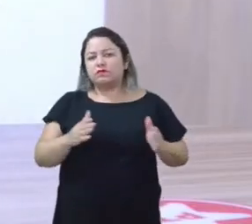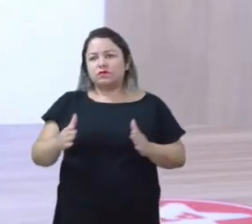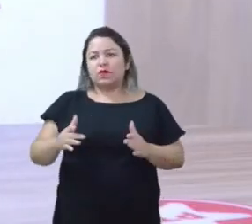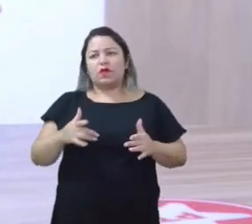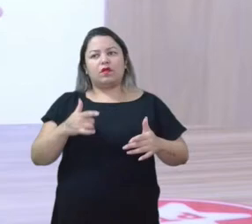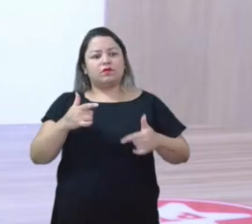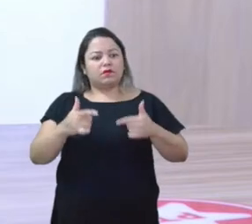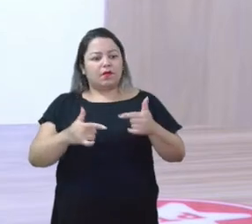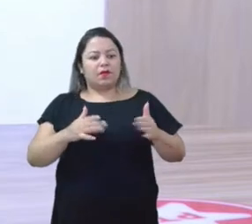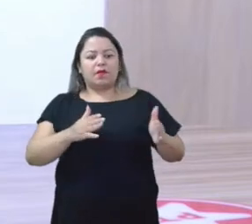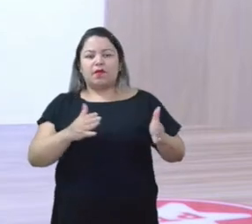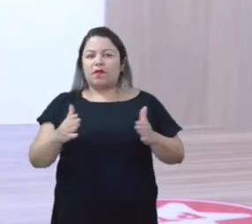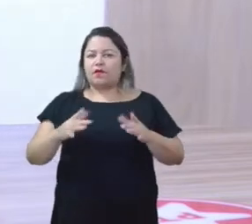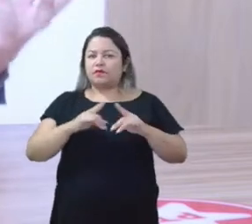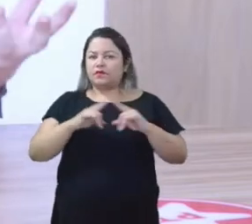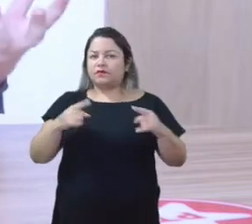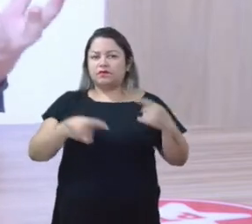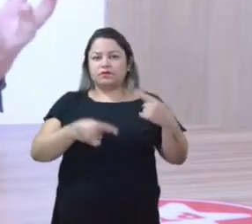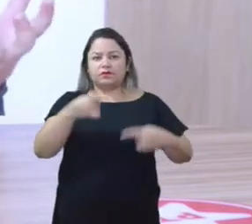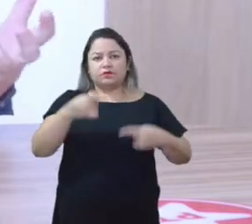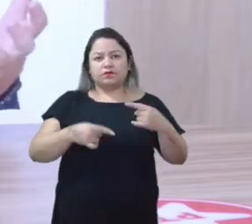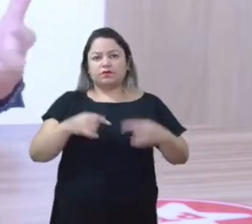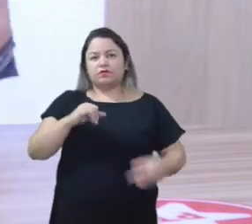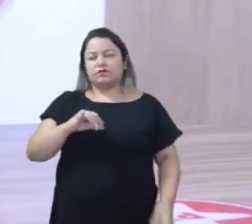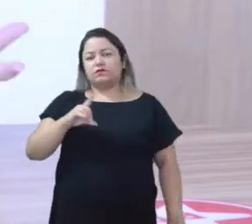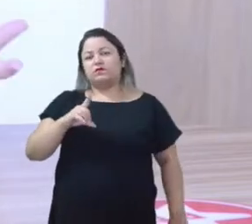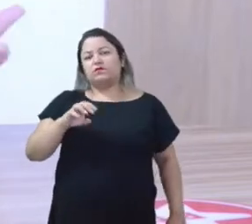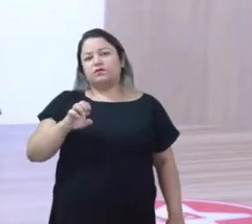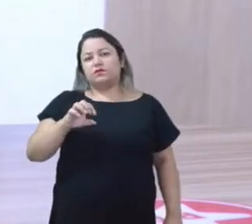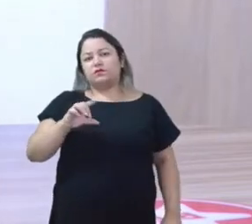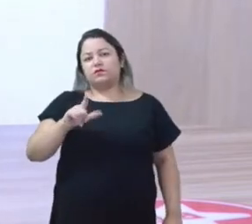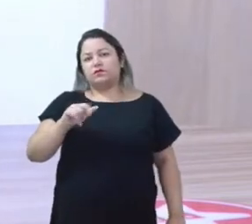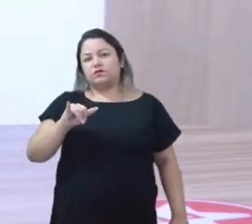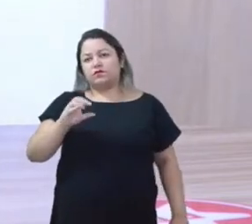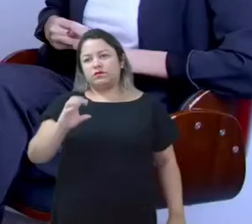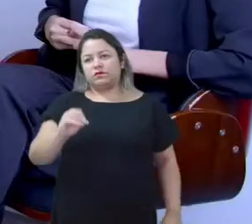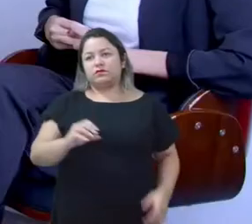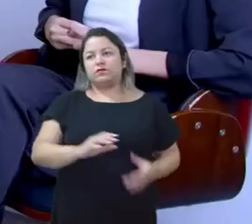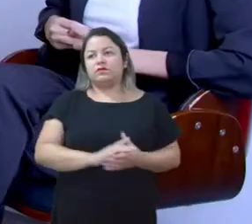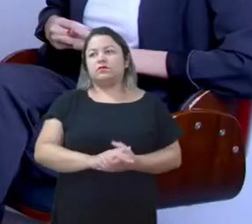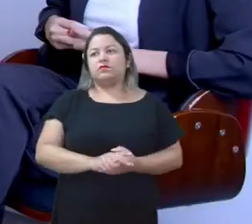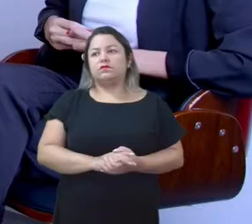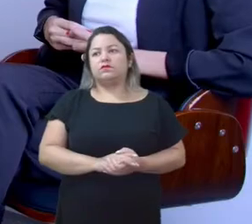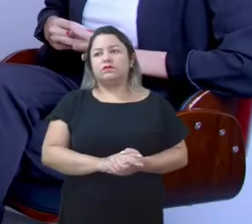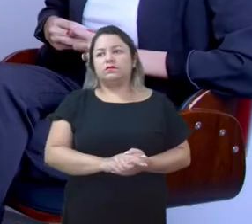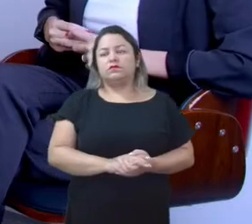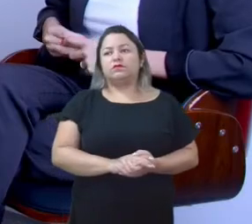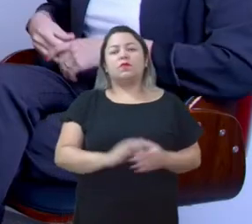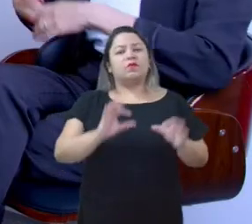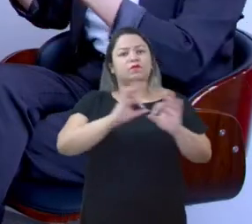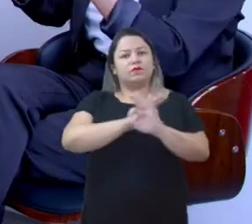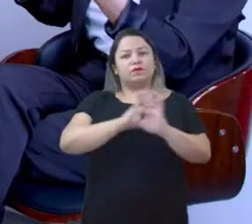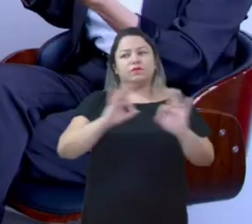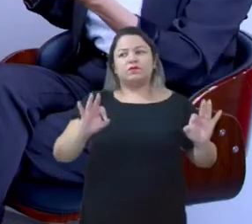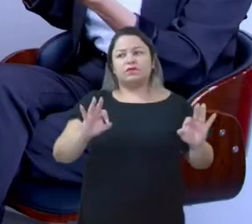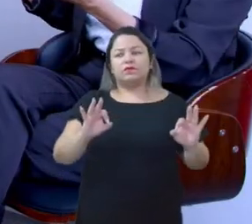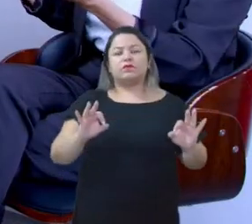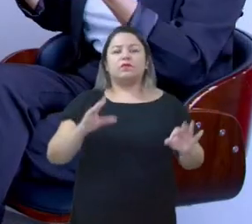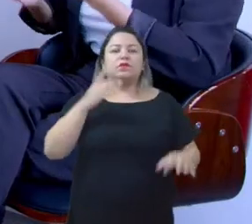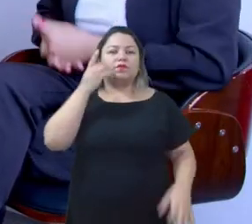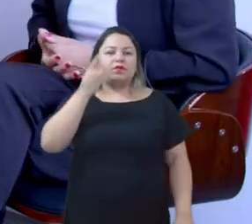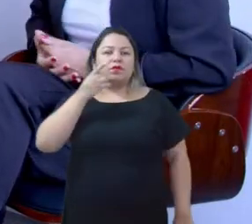militante. Mas não é um debate ideológico, é um debate estruturante. Perfeito.